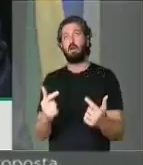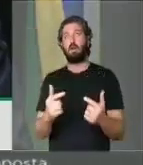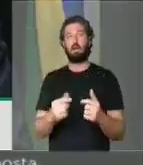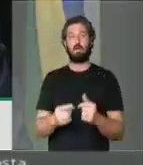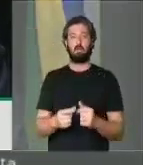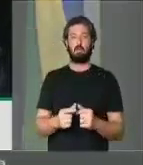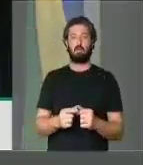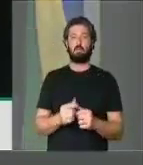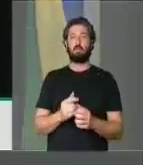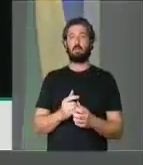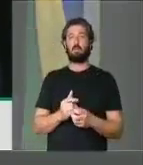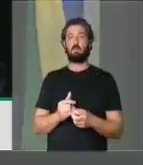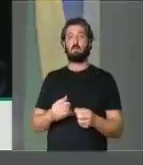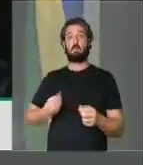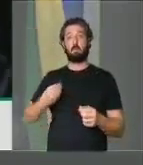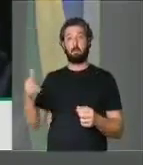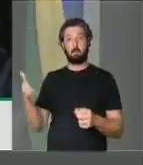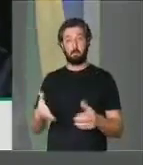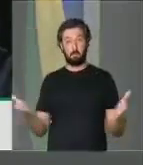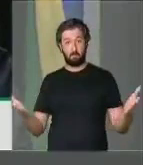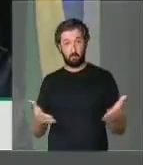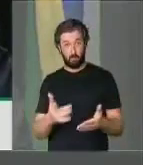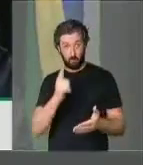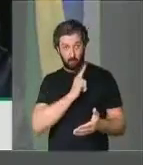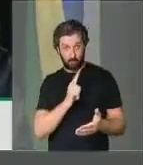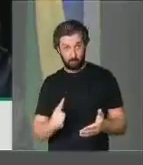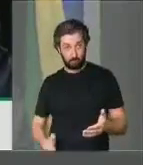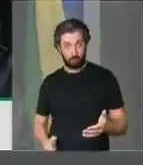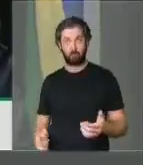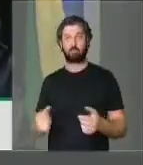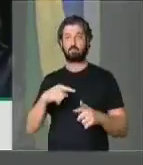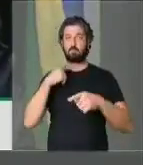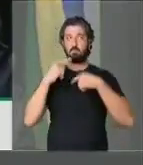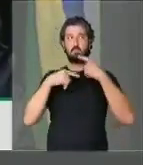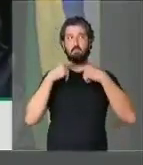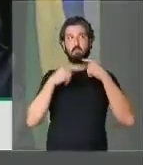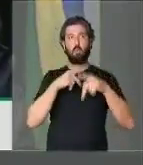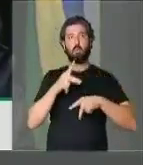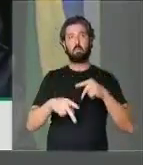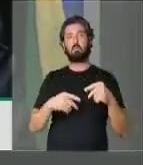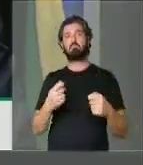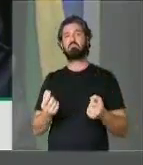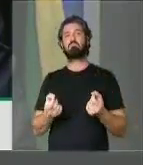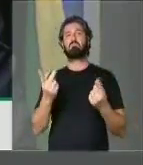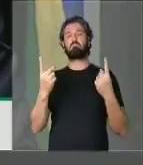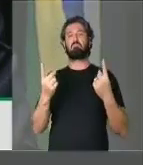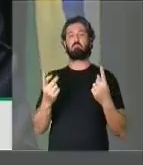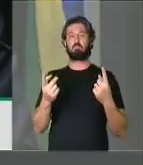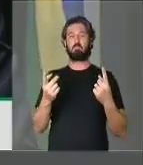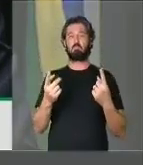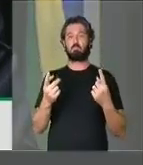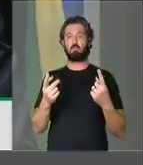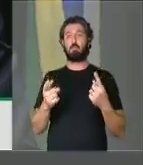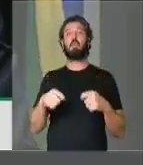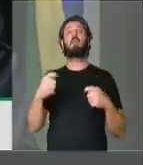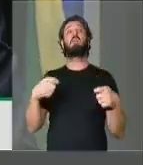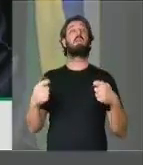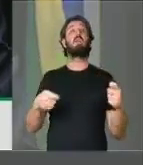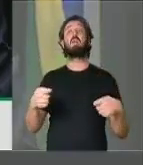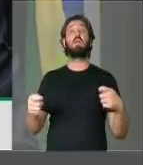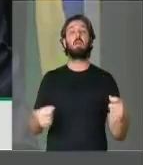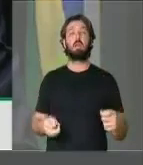Evidentemente, a participação hoje no governo gera dúvidas na população. Quem é